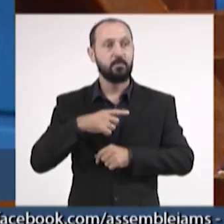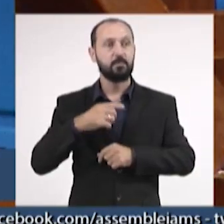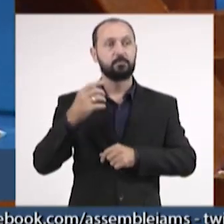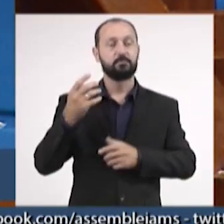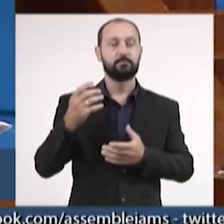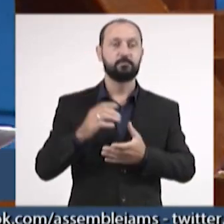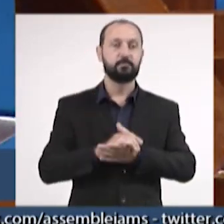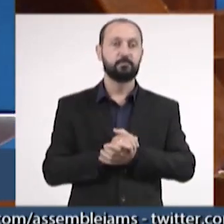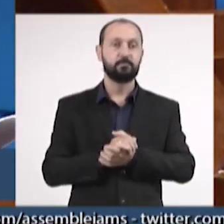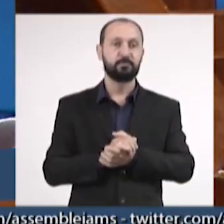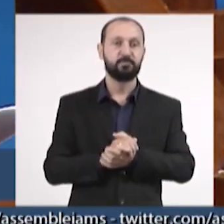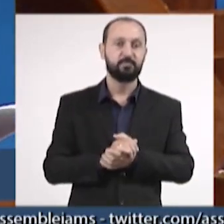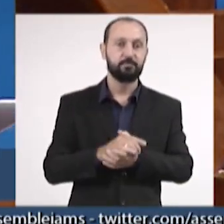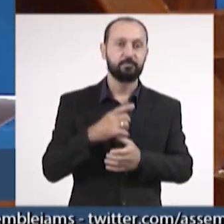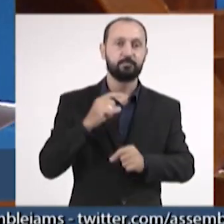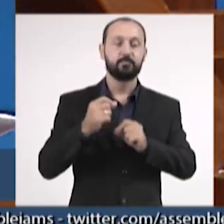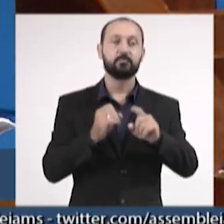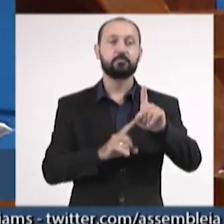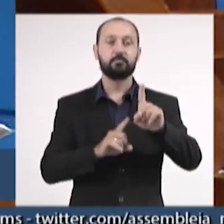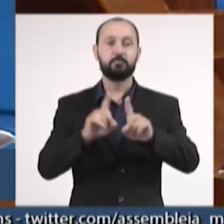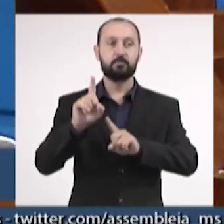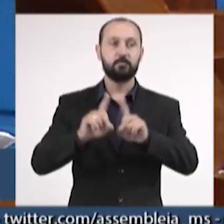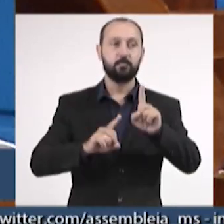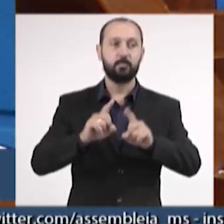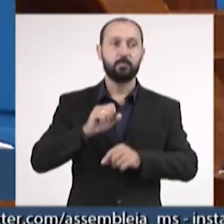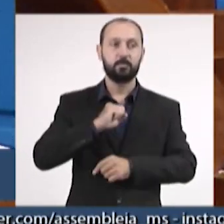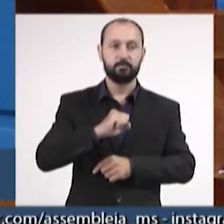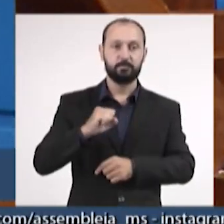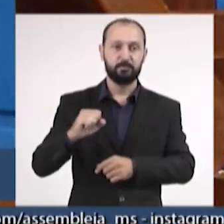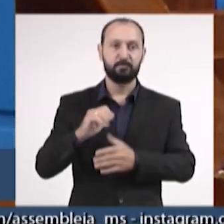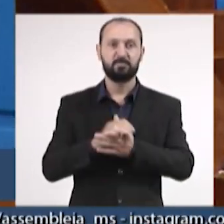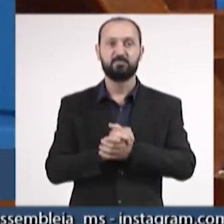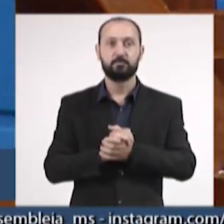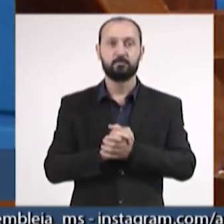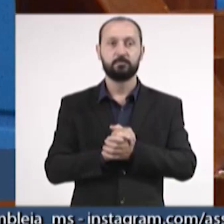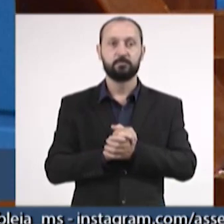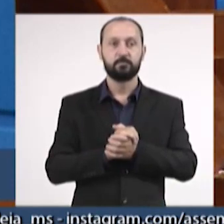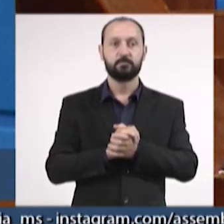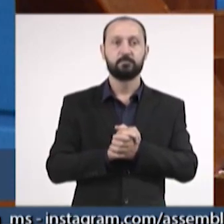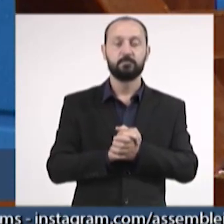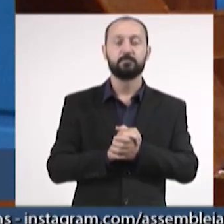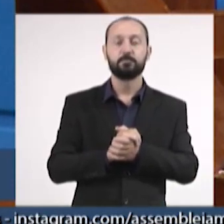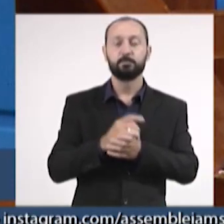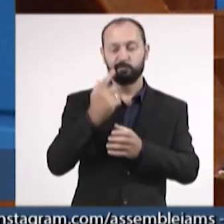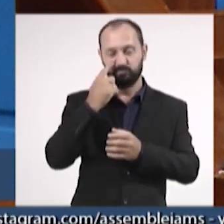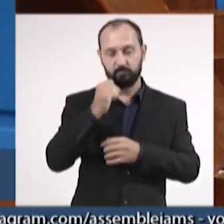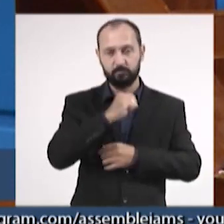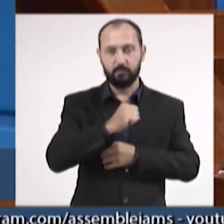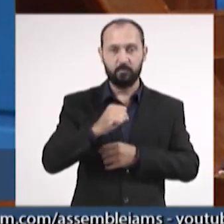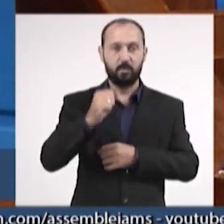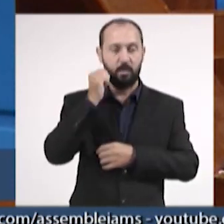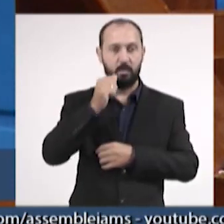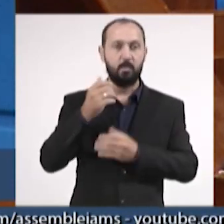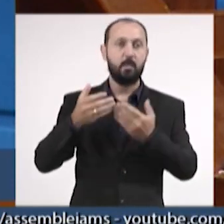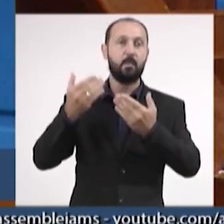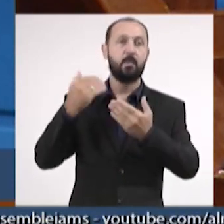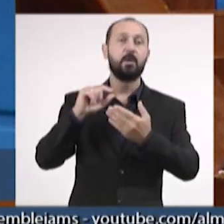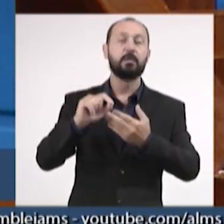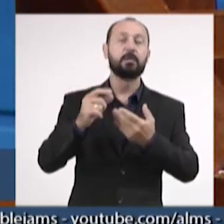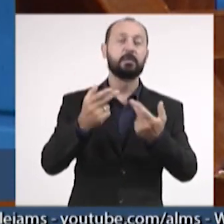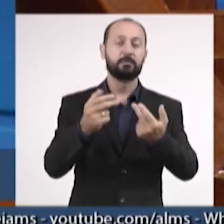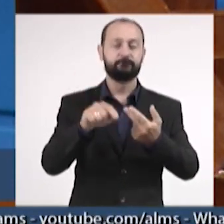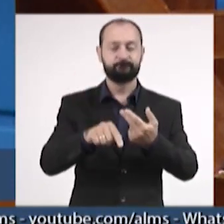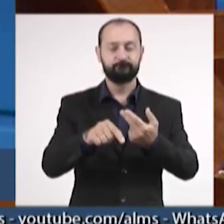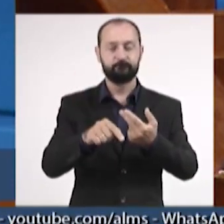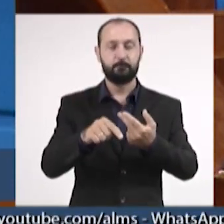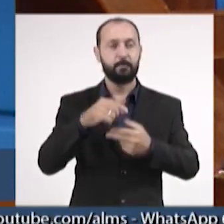vítimas. Tendo em vista as altas taxas de feminicídio e de assassinato de mulheres, Assim